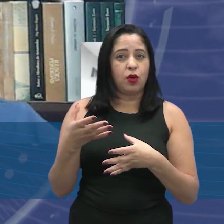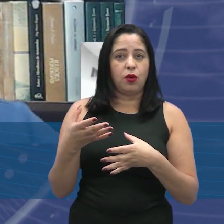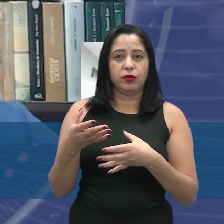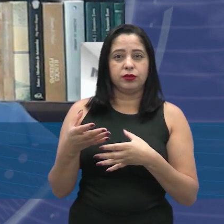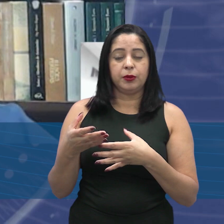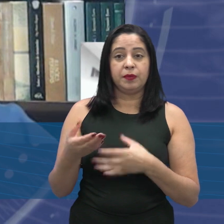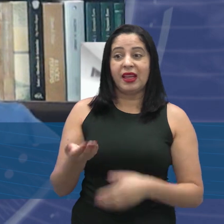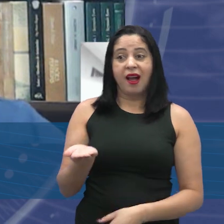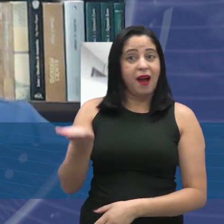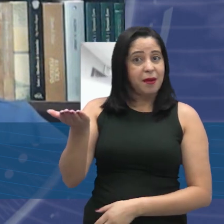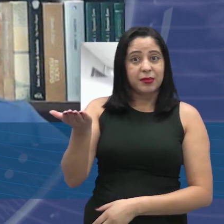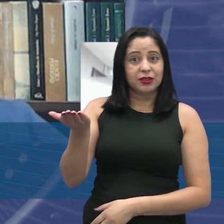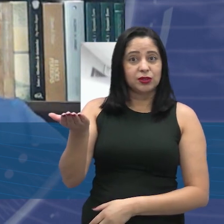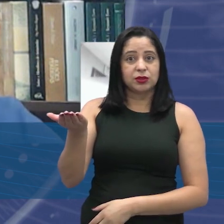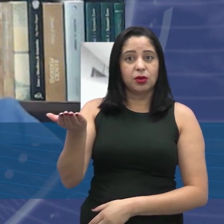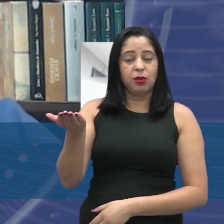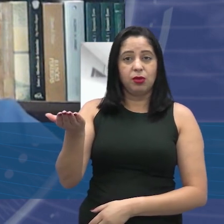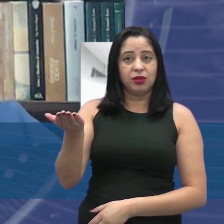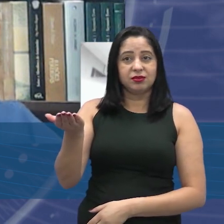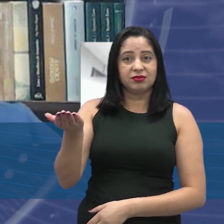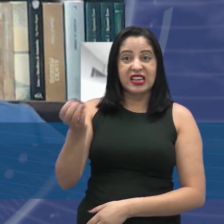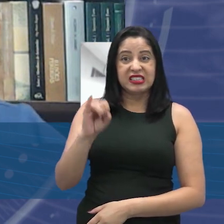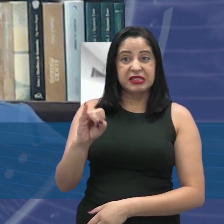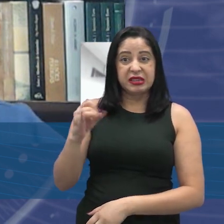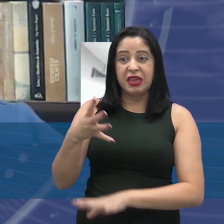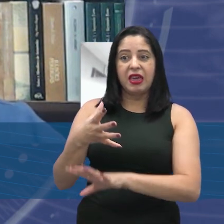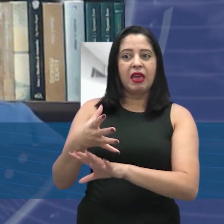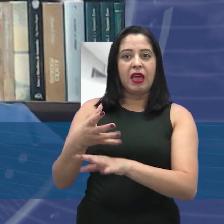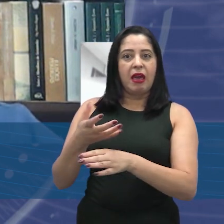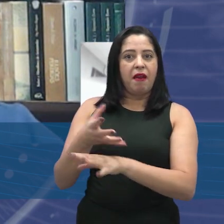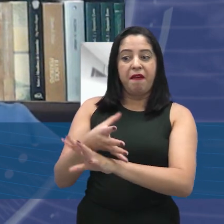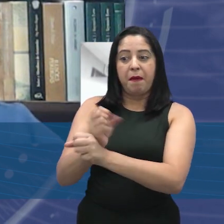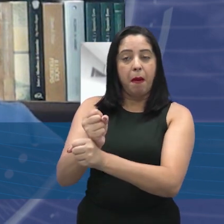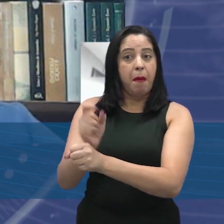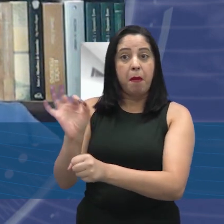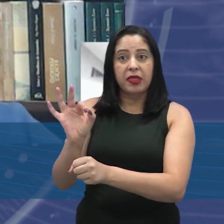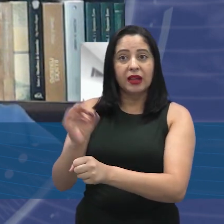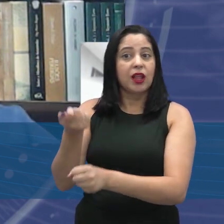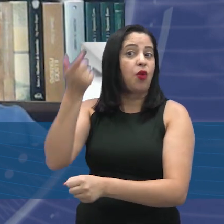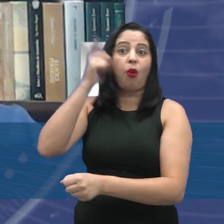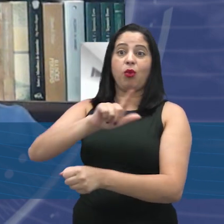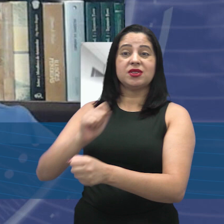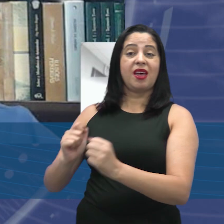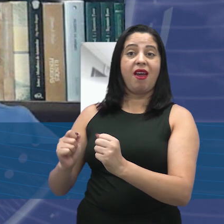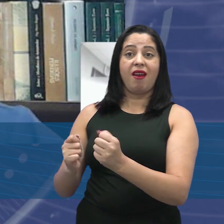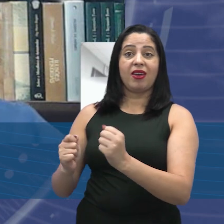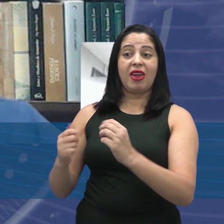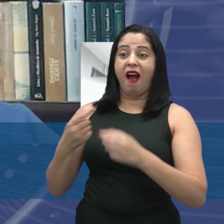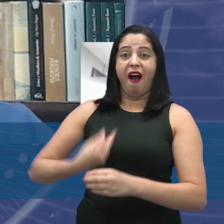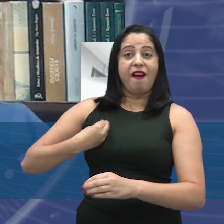médio prazo, a aquisição desses bens. Então a gente tem, na verdade, um choque cultural que é